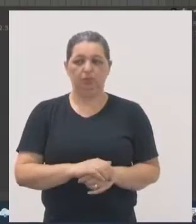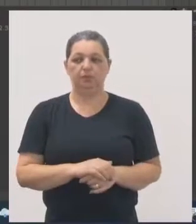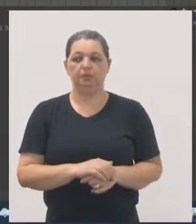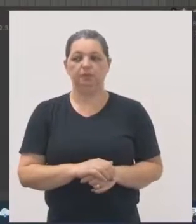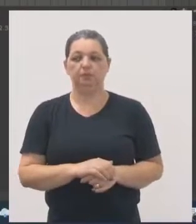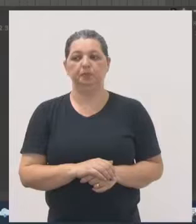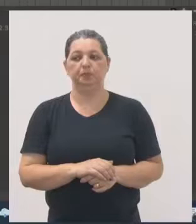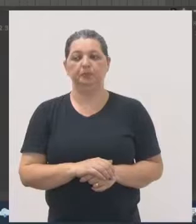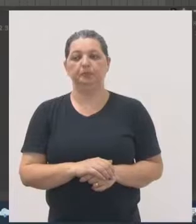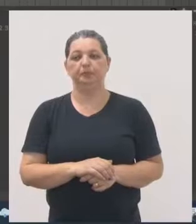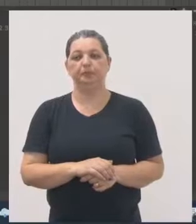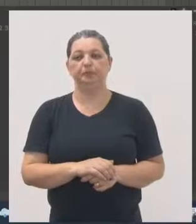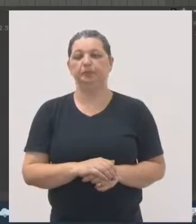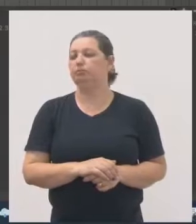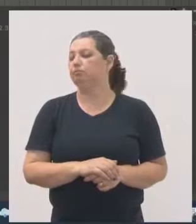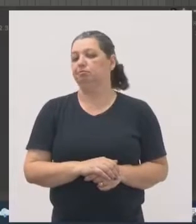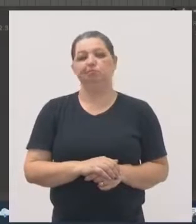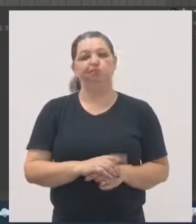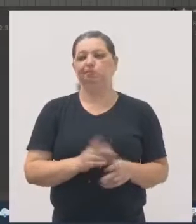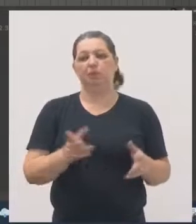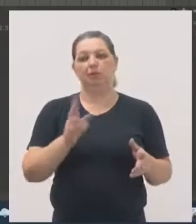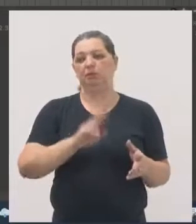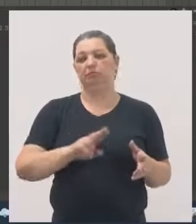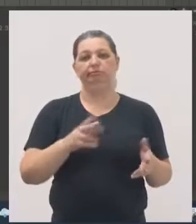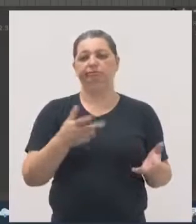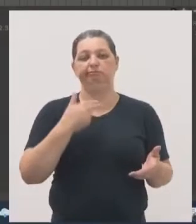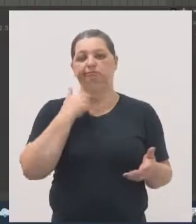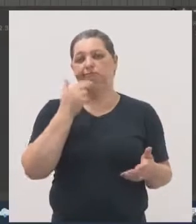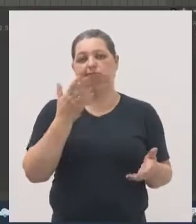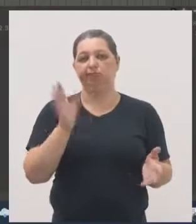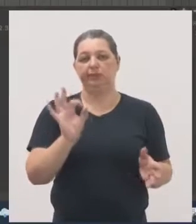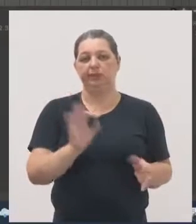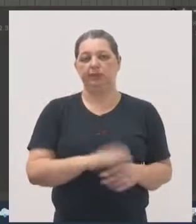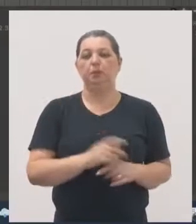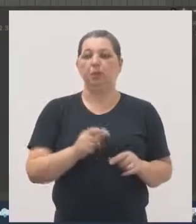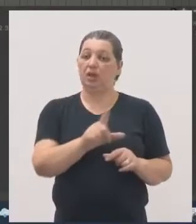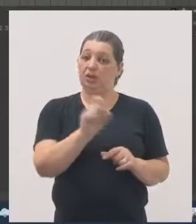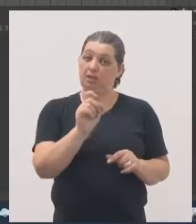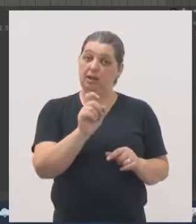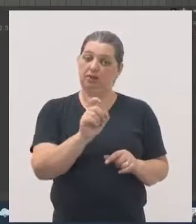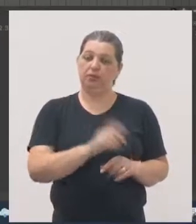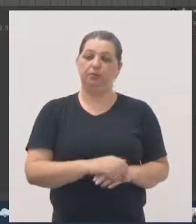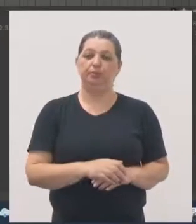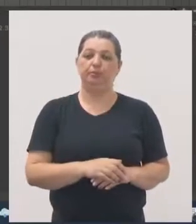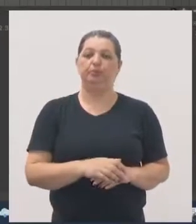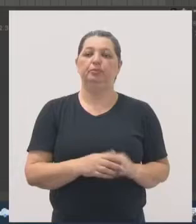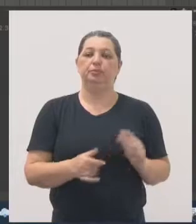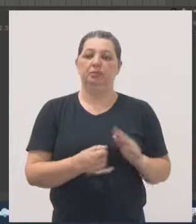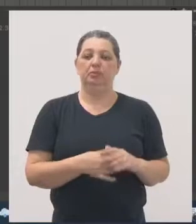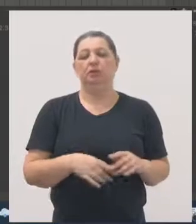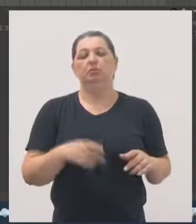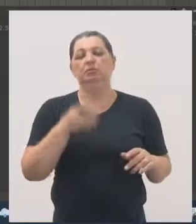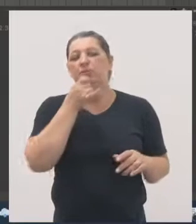Ele fica ali, mas ele não funciona. Então, perfeito. Porque se você tem ali... Então, mas se você faz umas